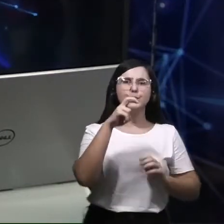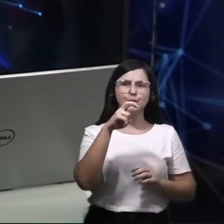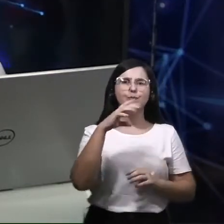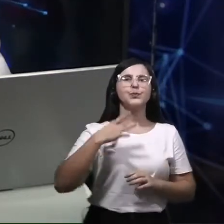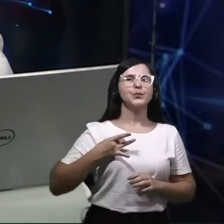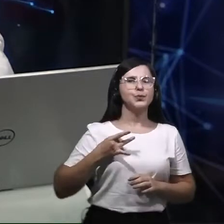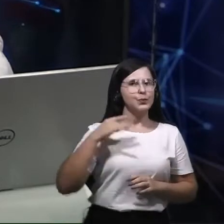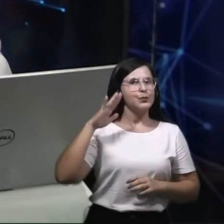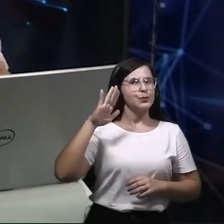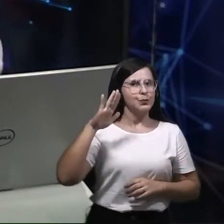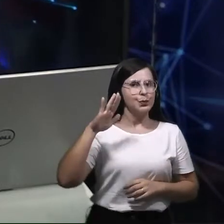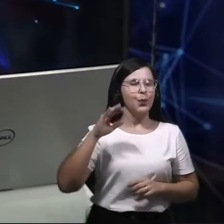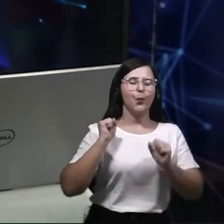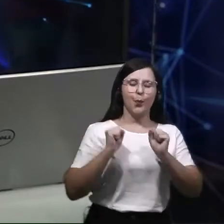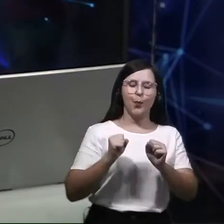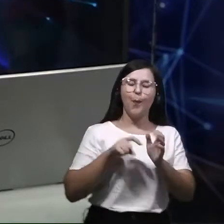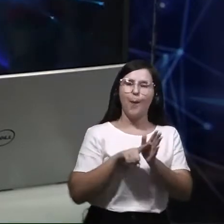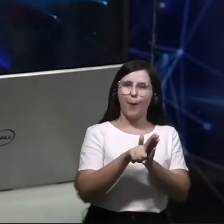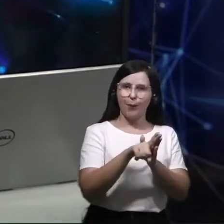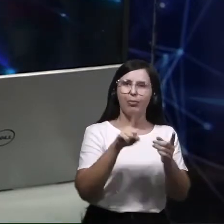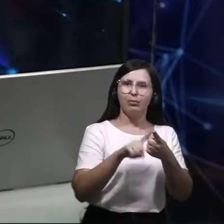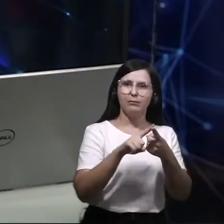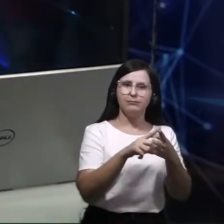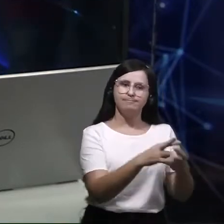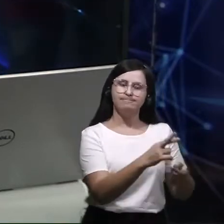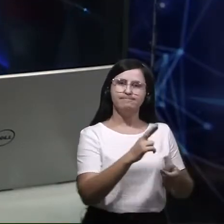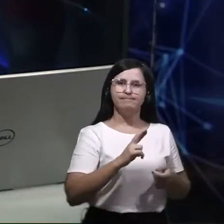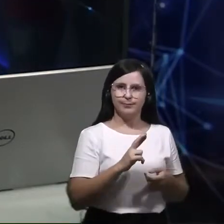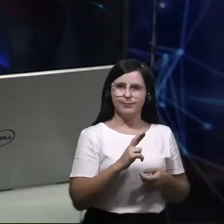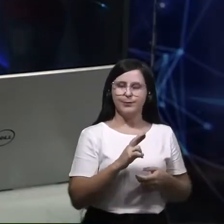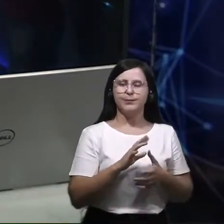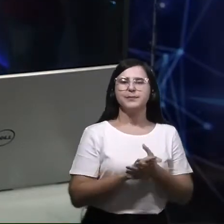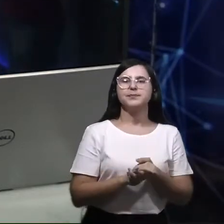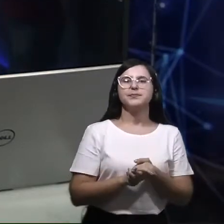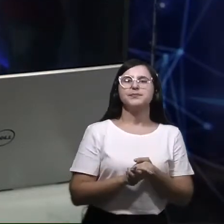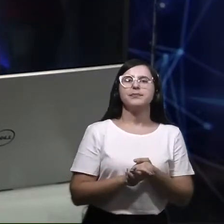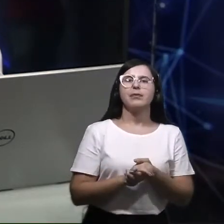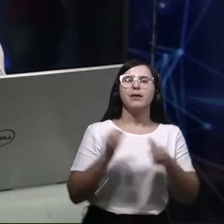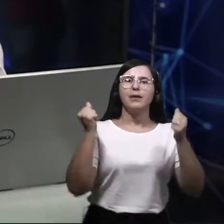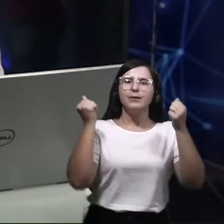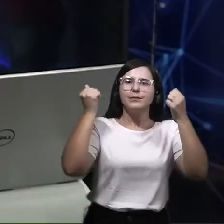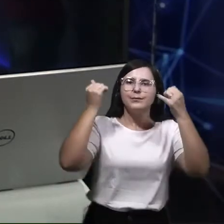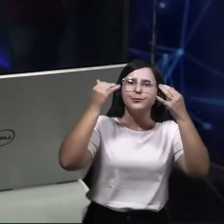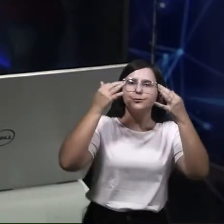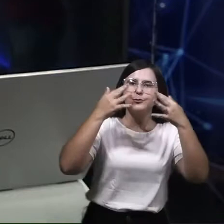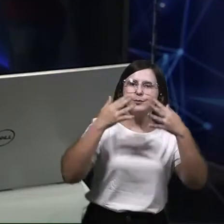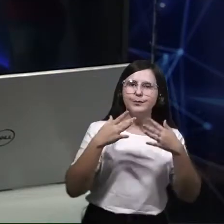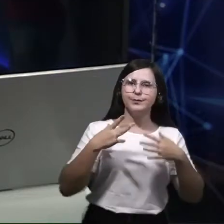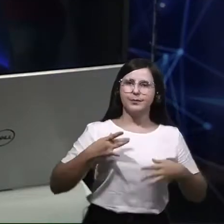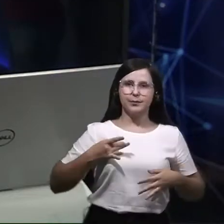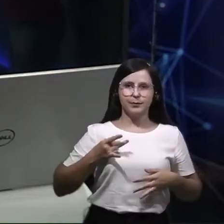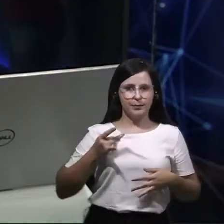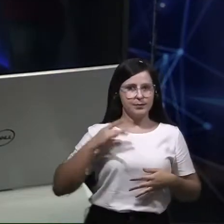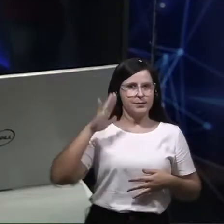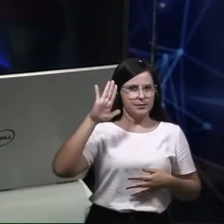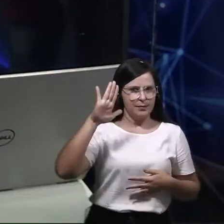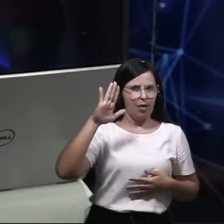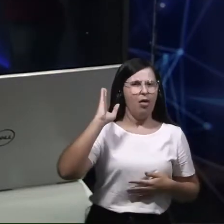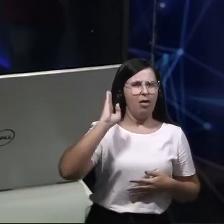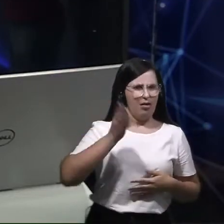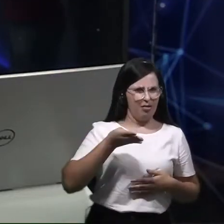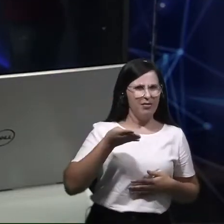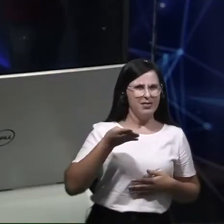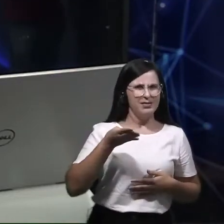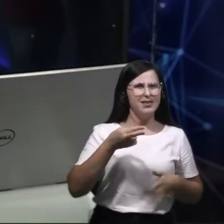temas sorteados. Será uma rodada nesse formato. Para explicar aqui aos candidatos também, certo? Embora que eu acredite que as